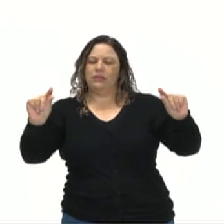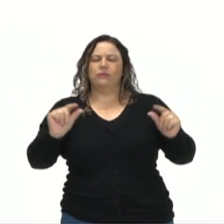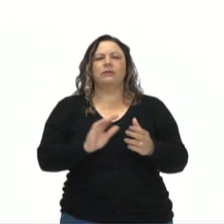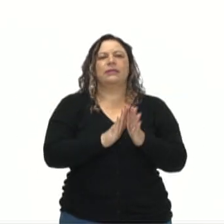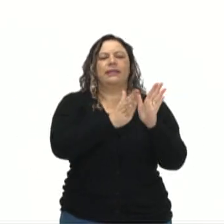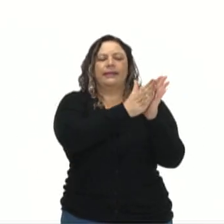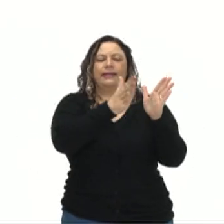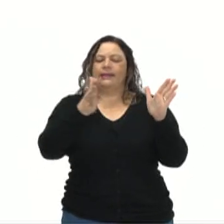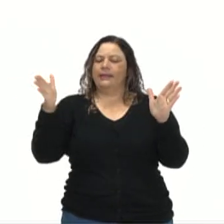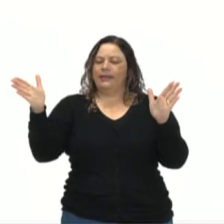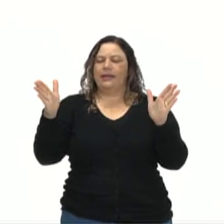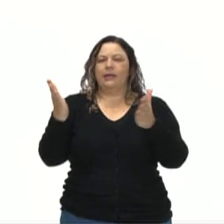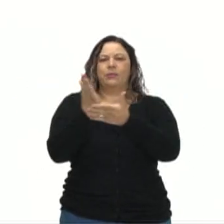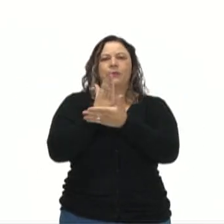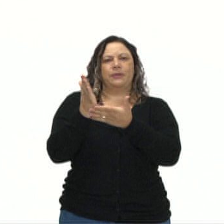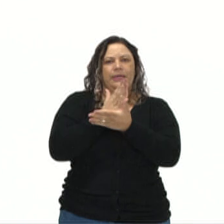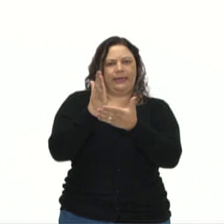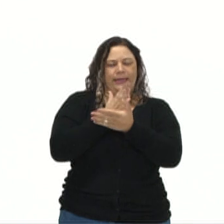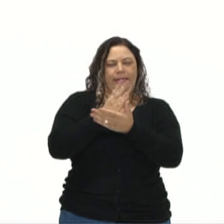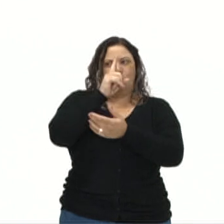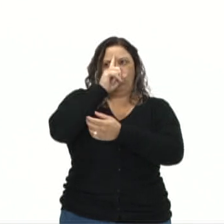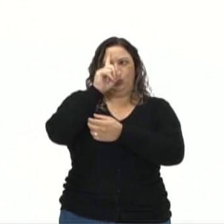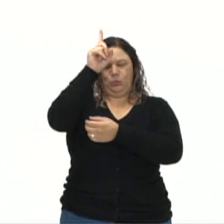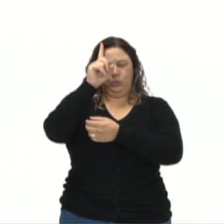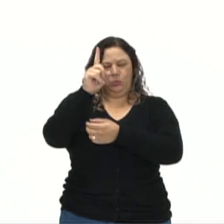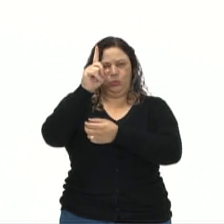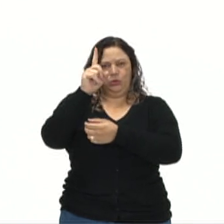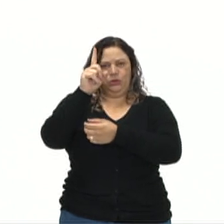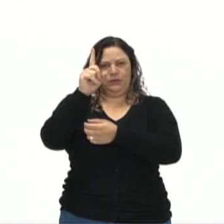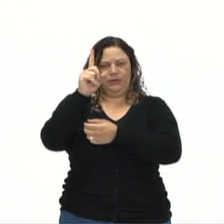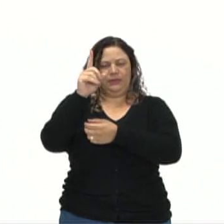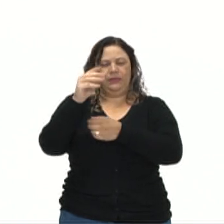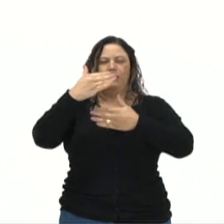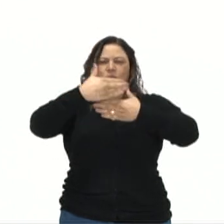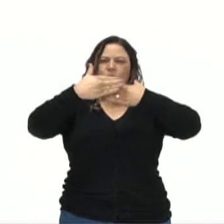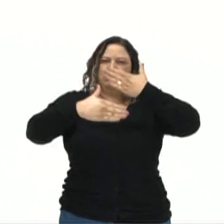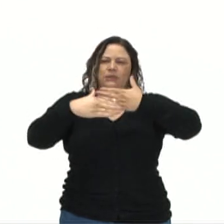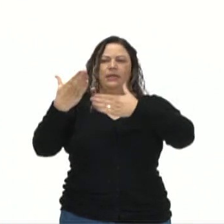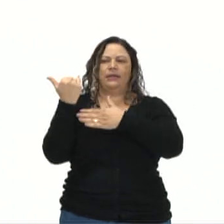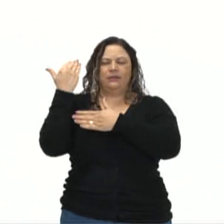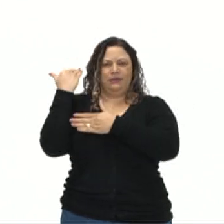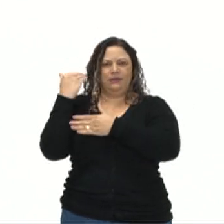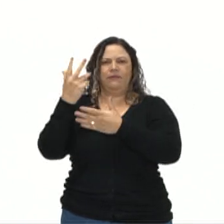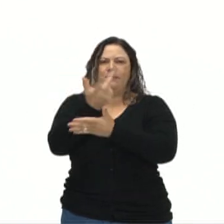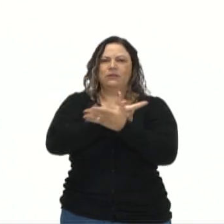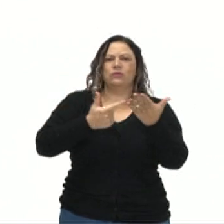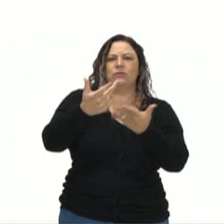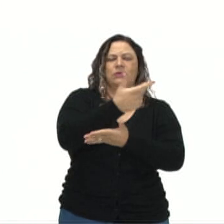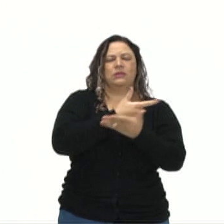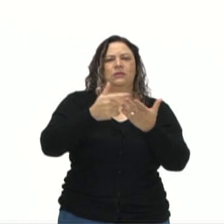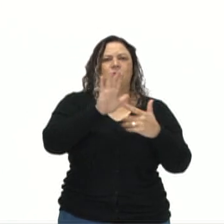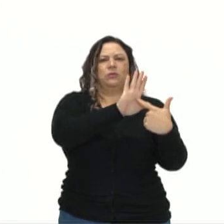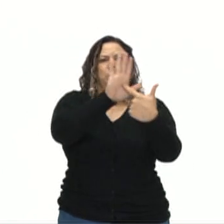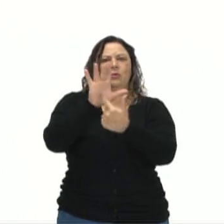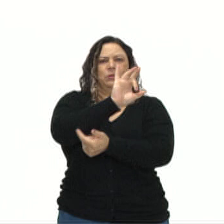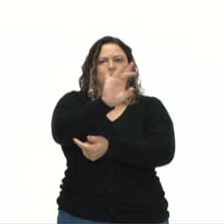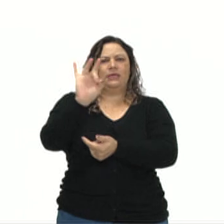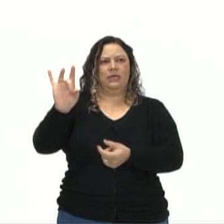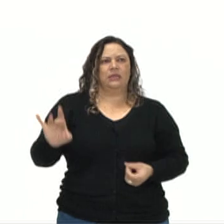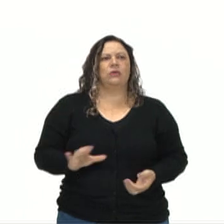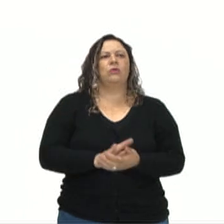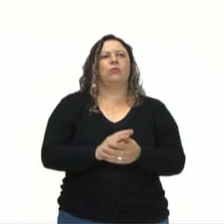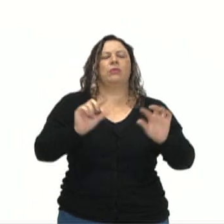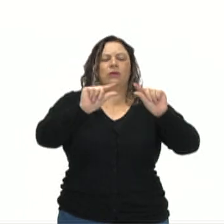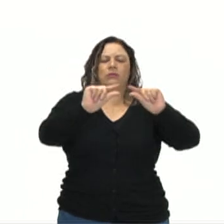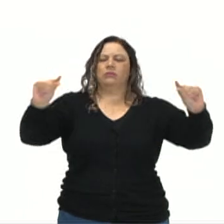caderno com as datas mencionadas no slide anterior. Faça um desenho que ilustre cada uma delas. Olha a nossa linha do